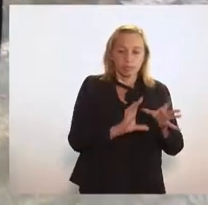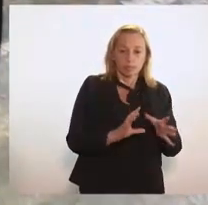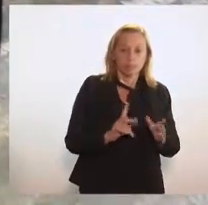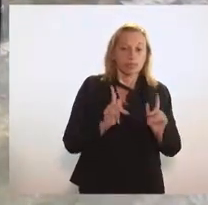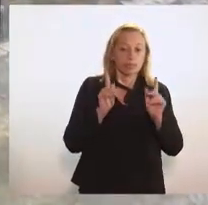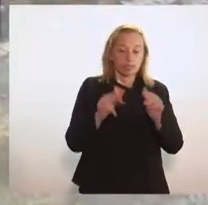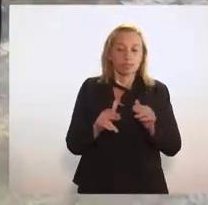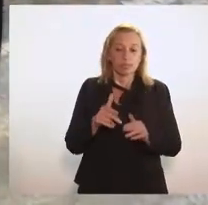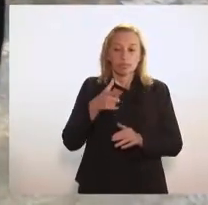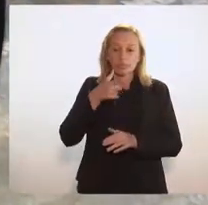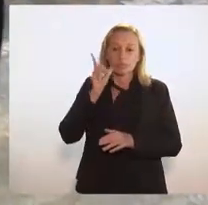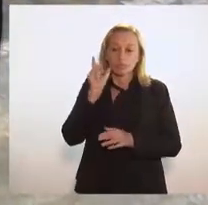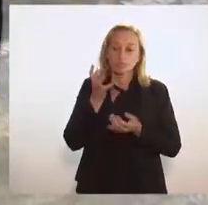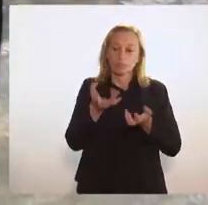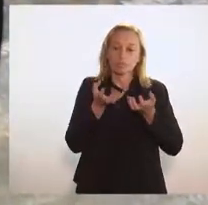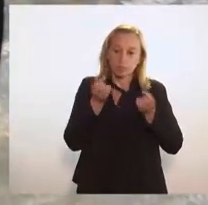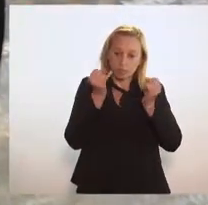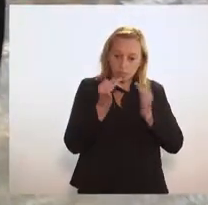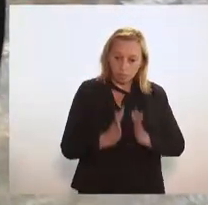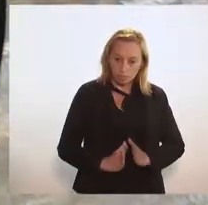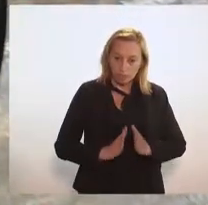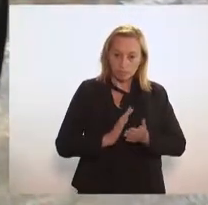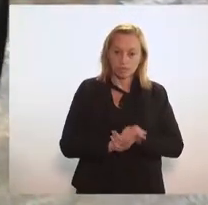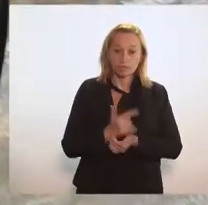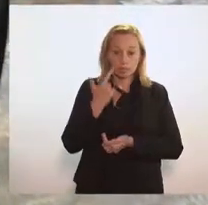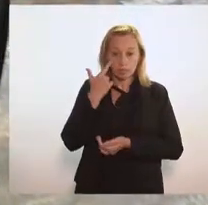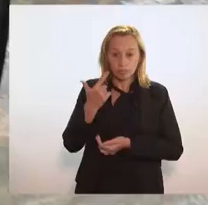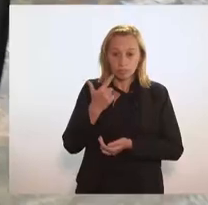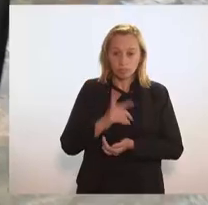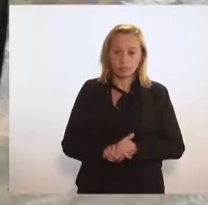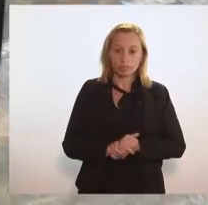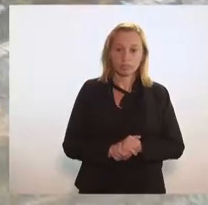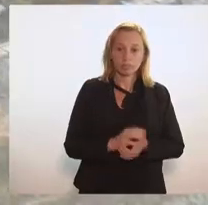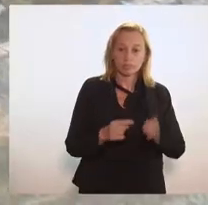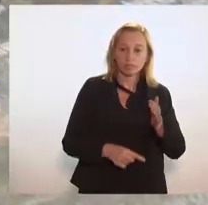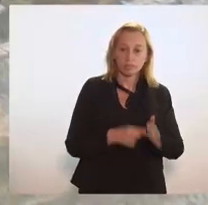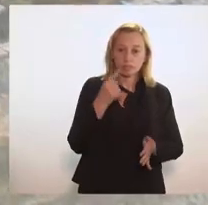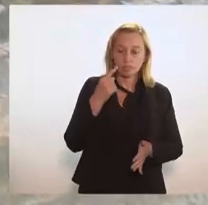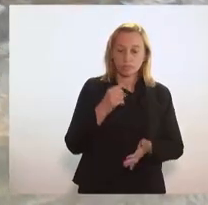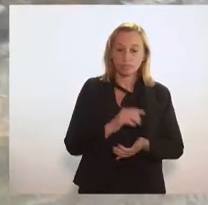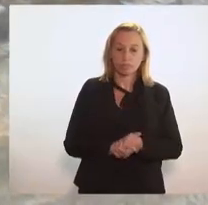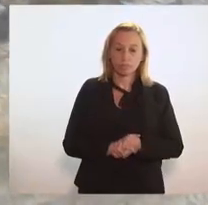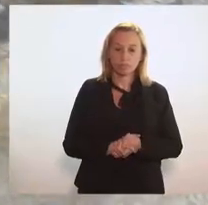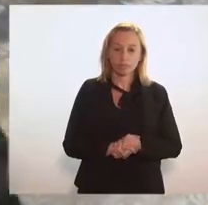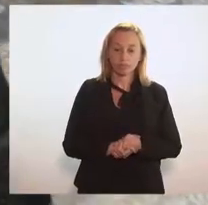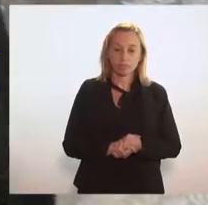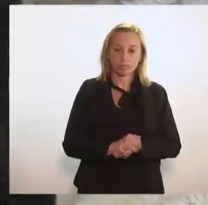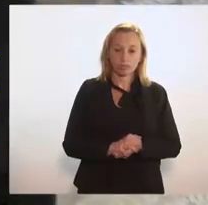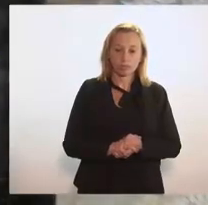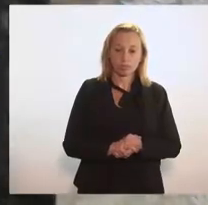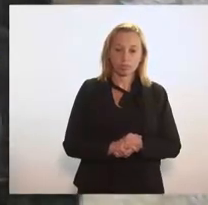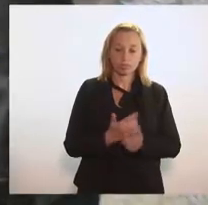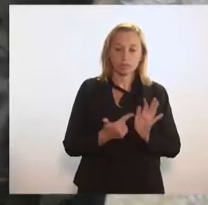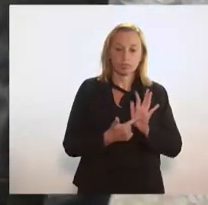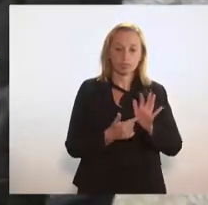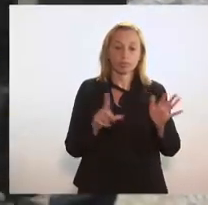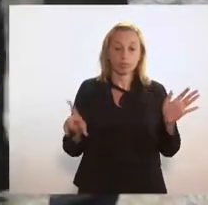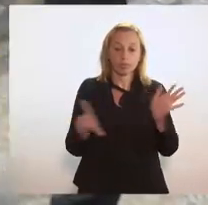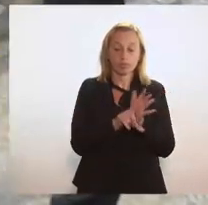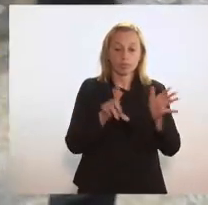de ontem eu queria explicar veja quando uma vez com passado apontado na lei complementar